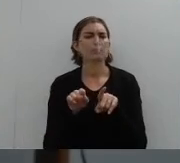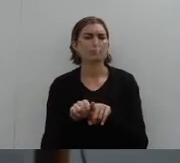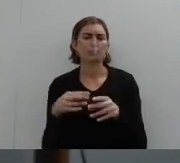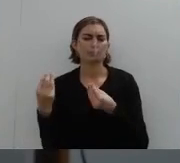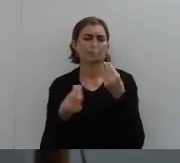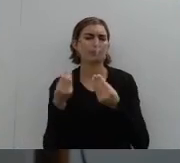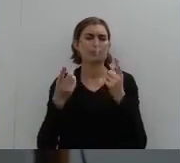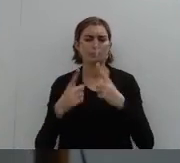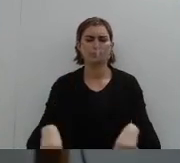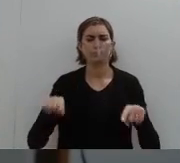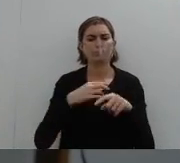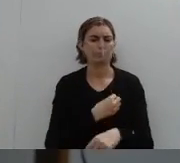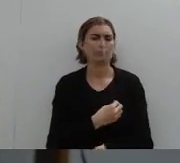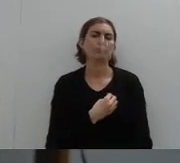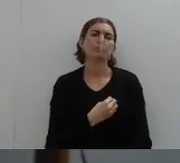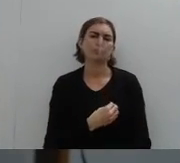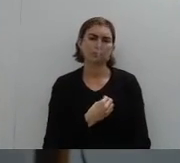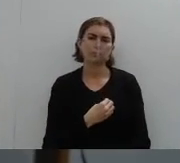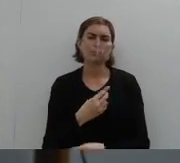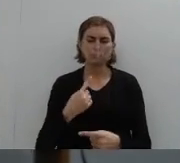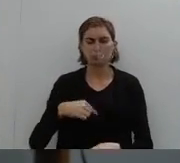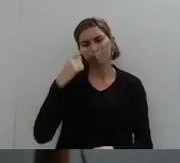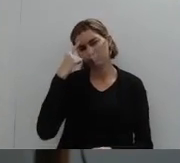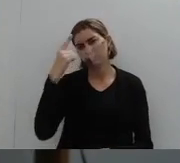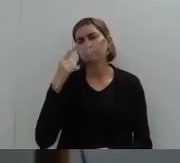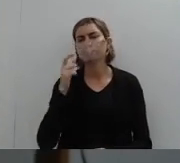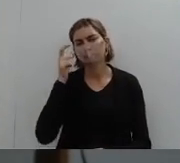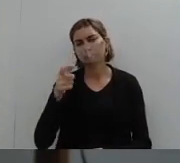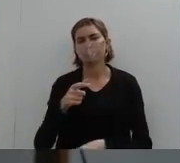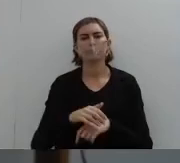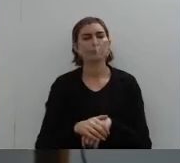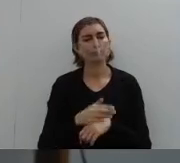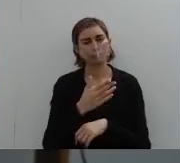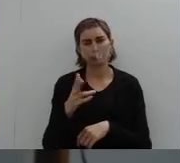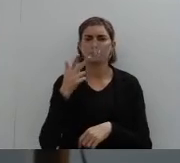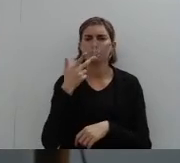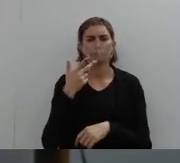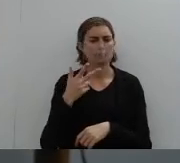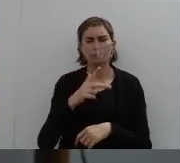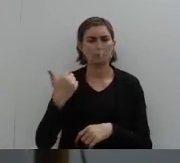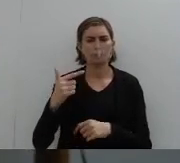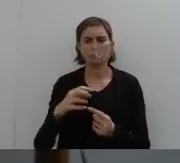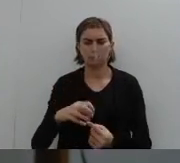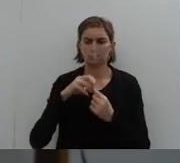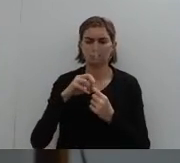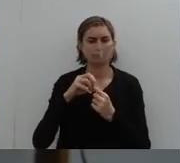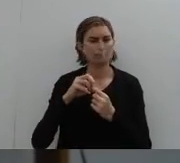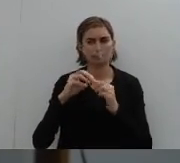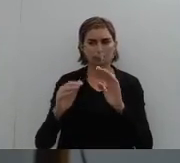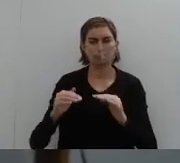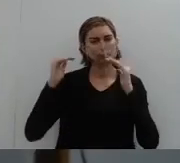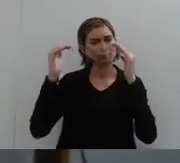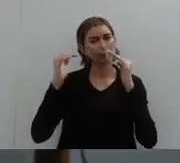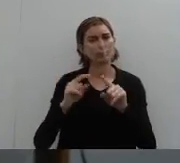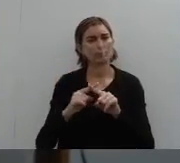como é então que nós deveríamos viver? E essa, para mim, é uma ideia muito interessante dele. Ele diz que não existe um princípio ético absoluto,